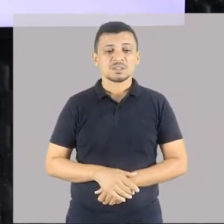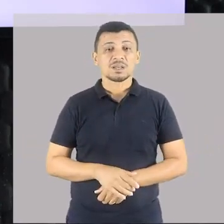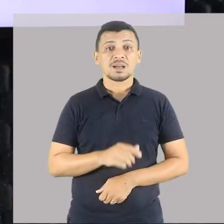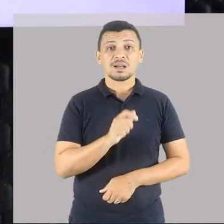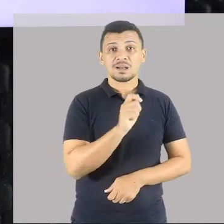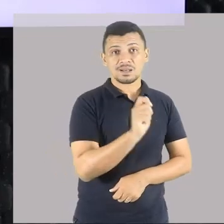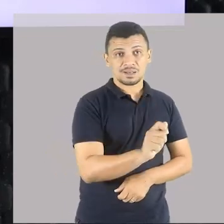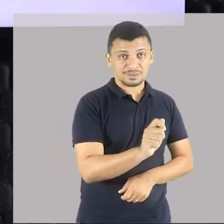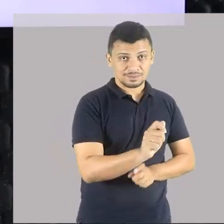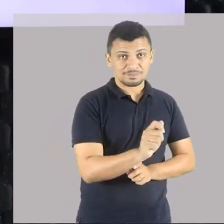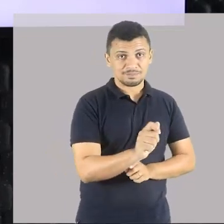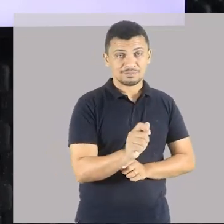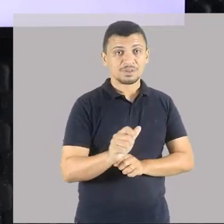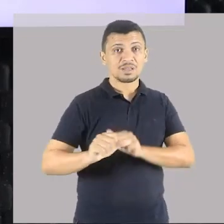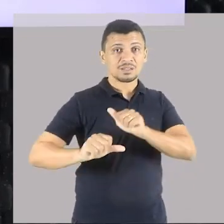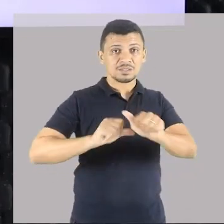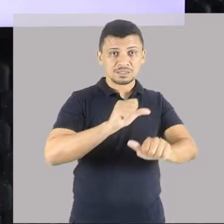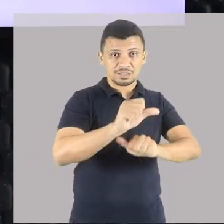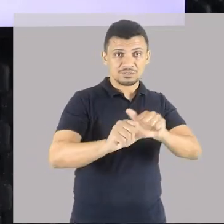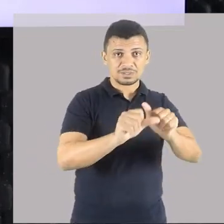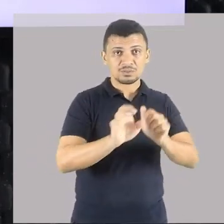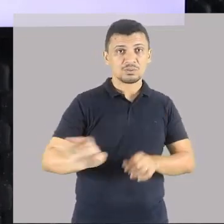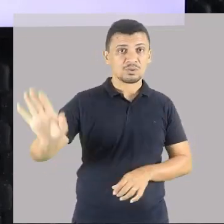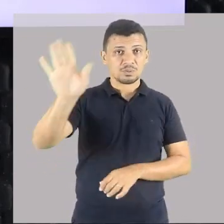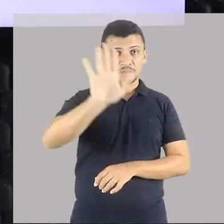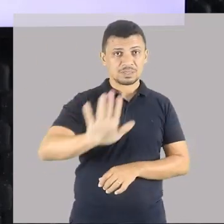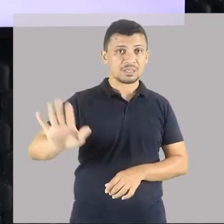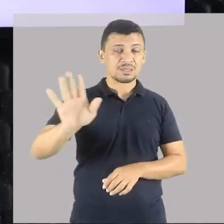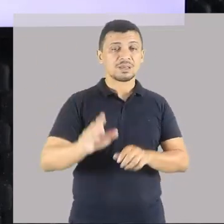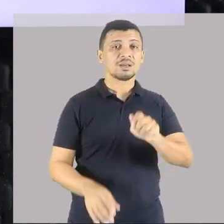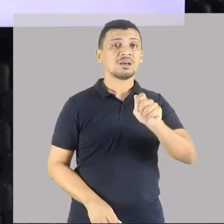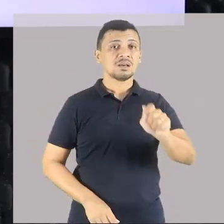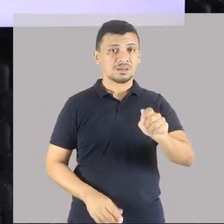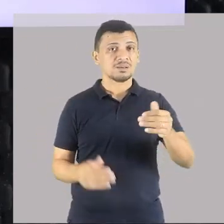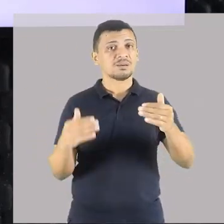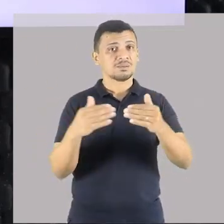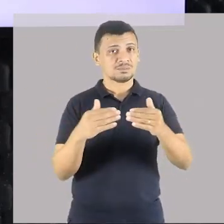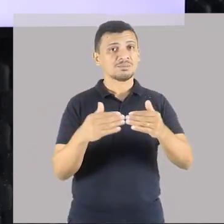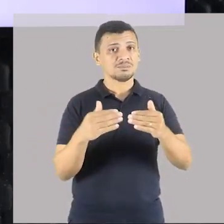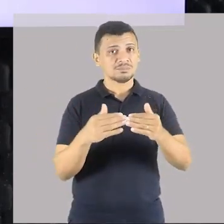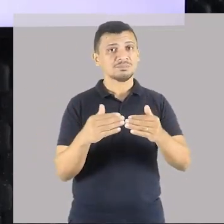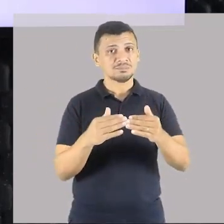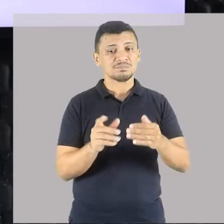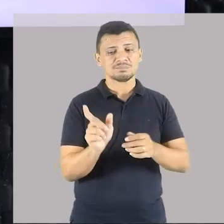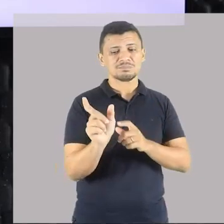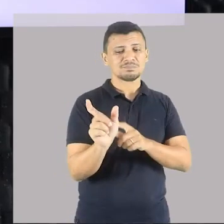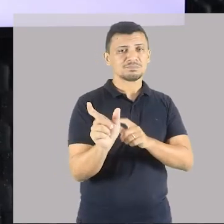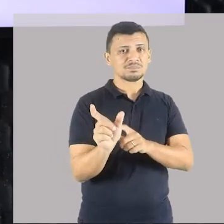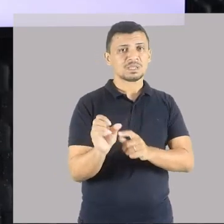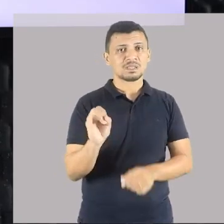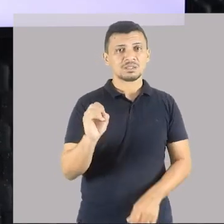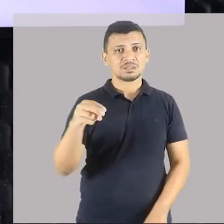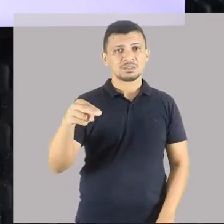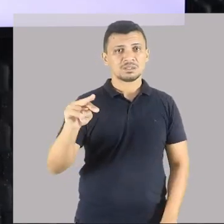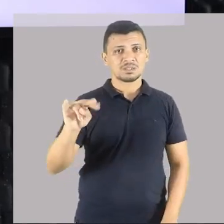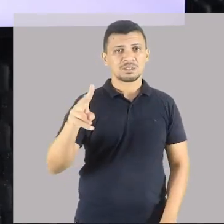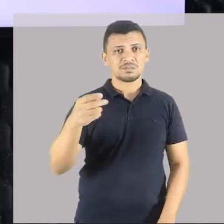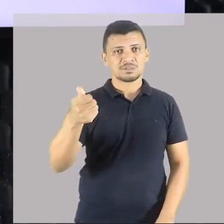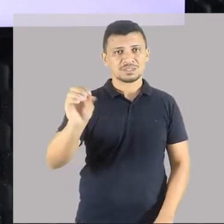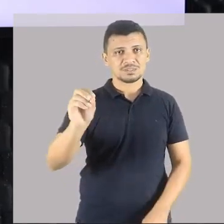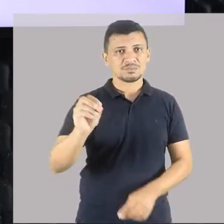intervenção europeia, esse a é artigo, associado à intervenção. E o artigo, sim, ele é